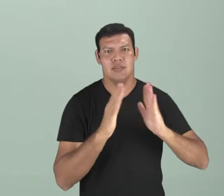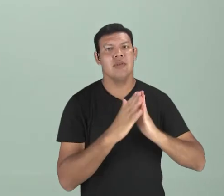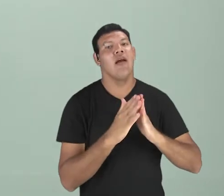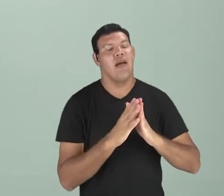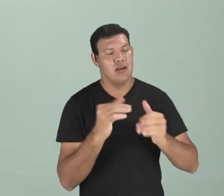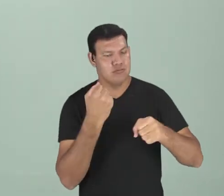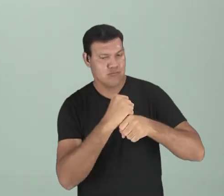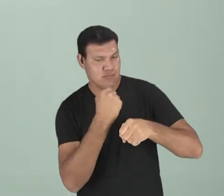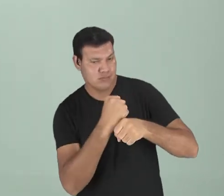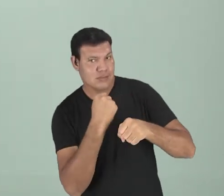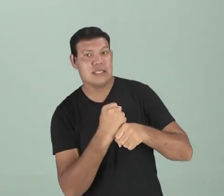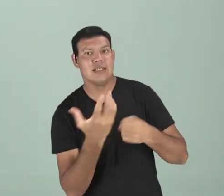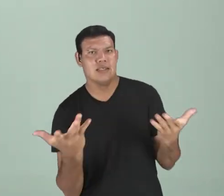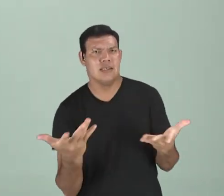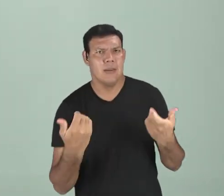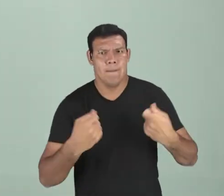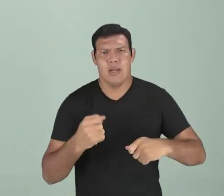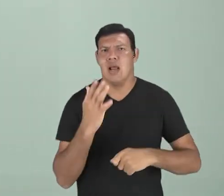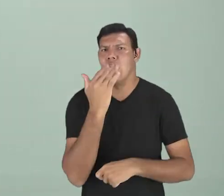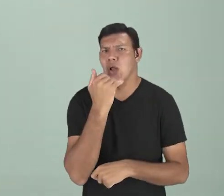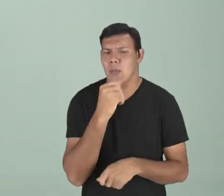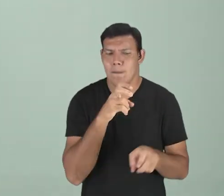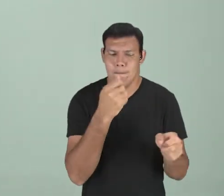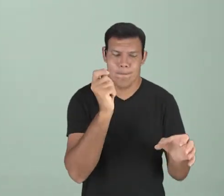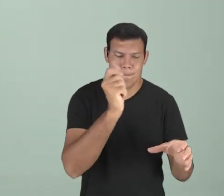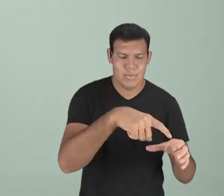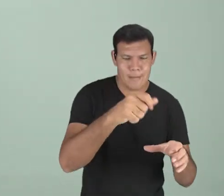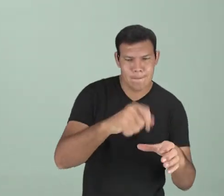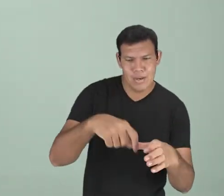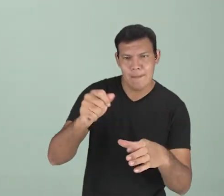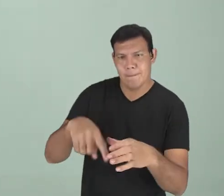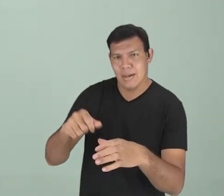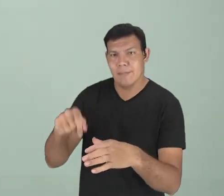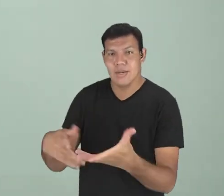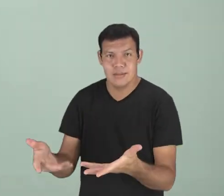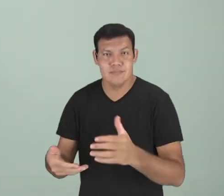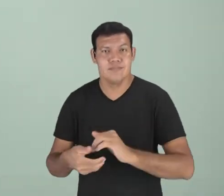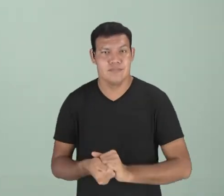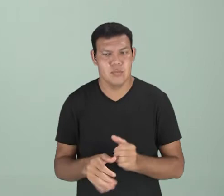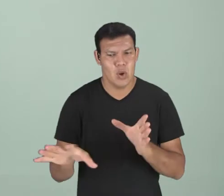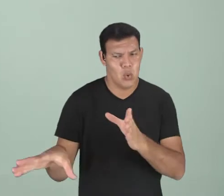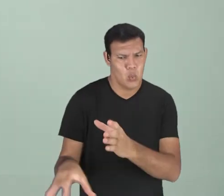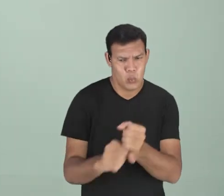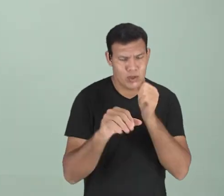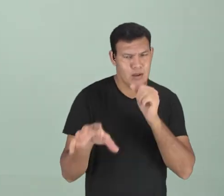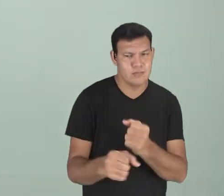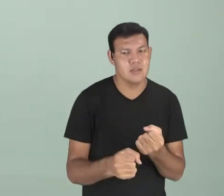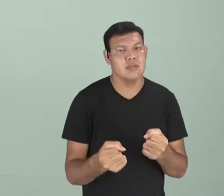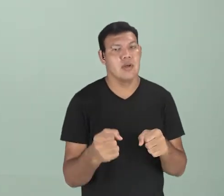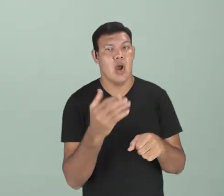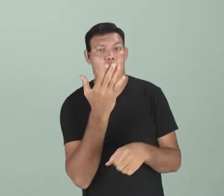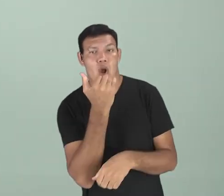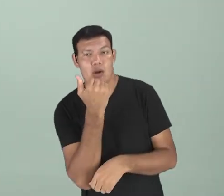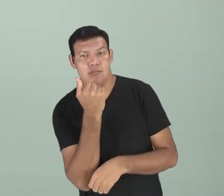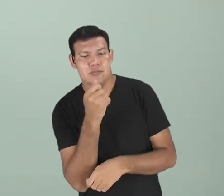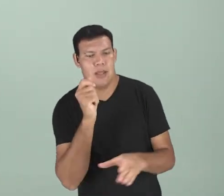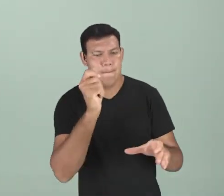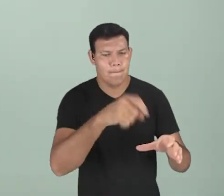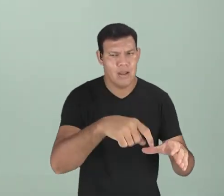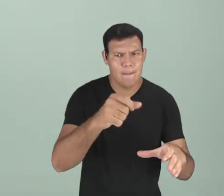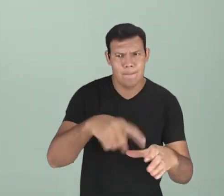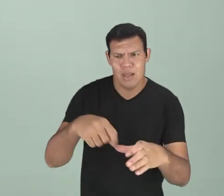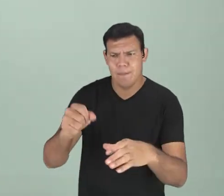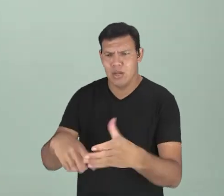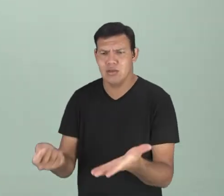uma casa. Então, precisa comer, começa a plantar, a colher e comer. Está plantando muito e